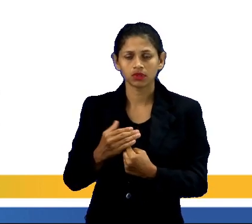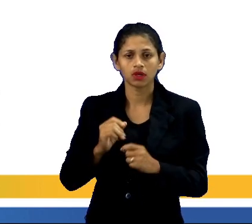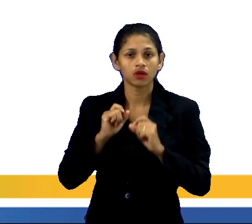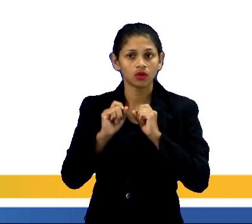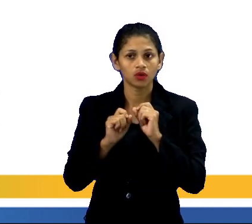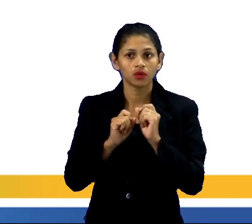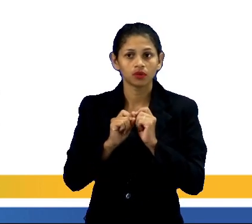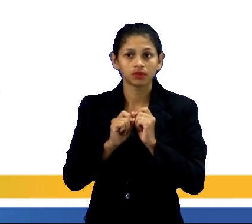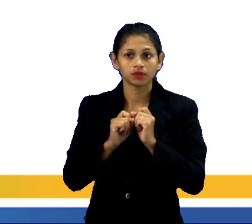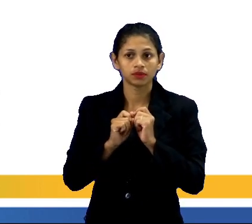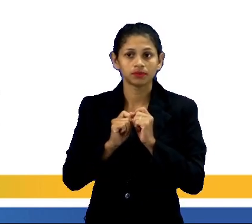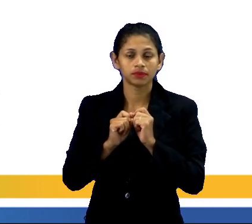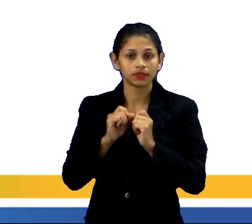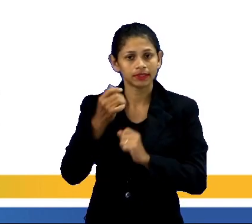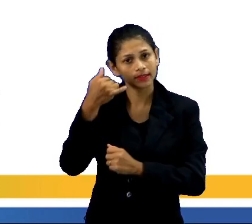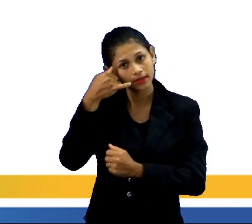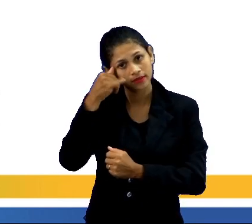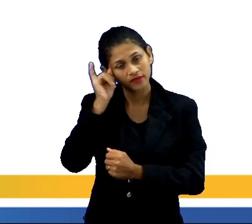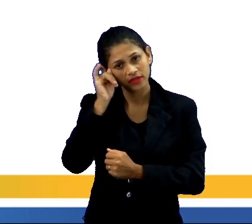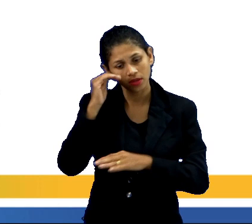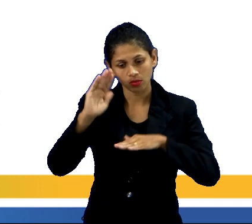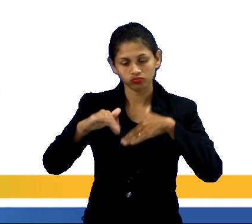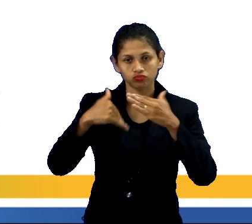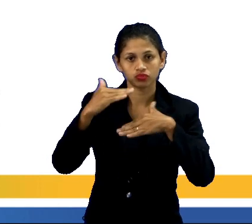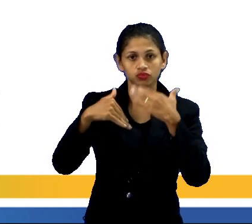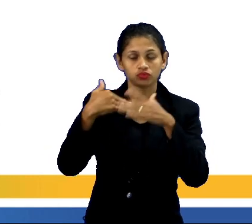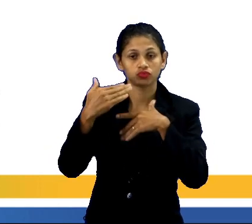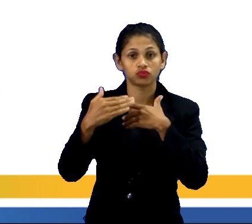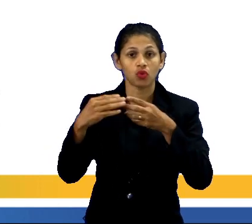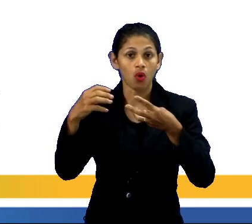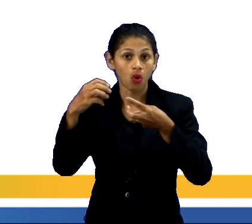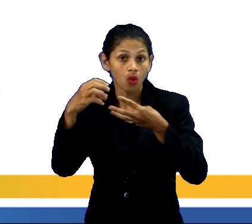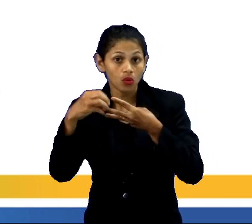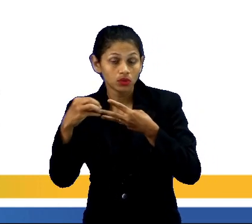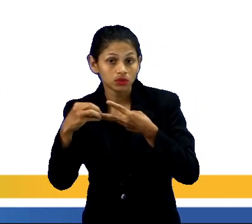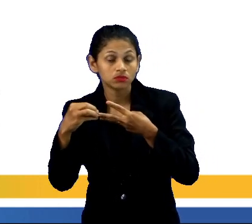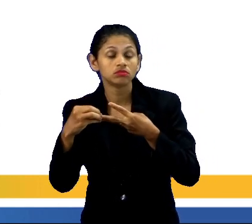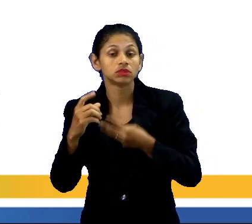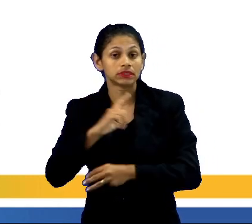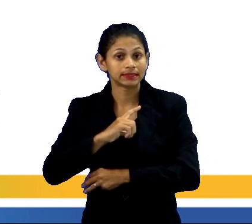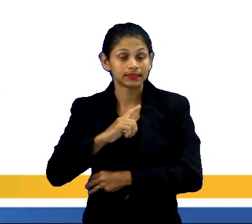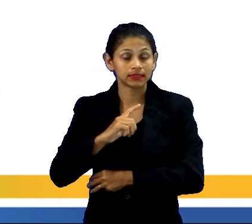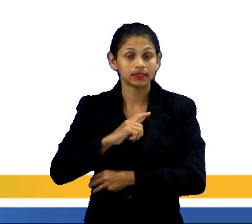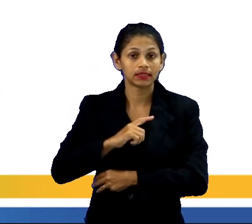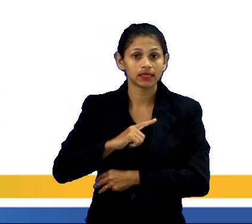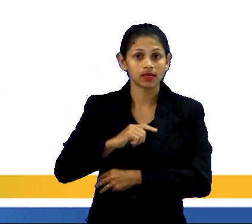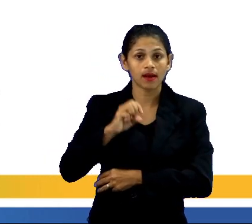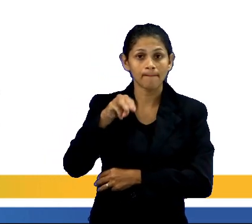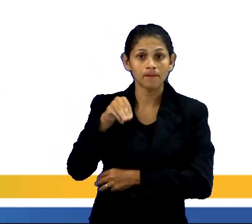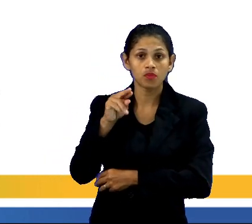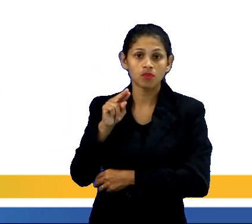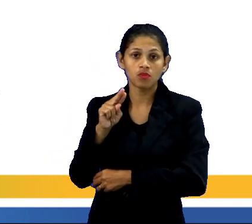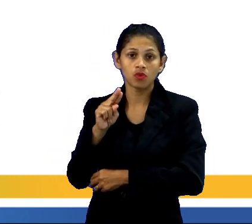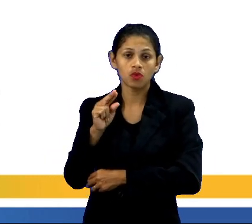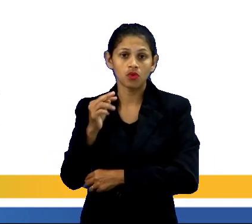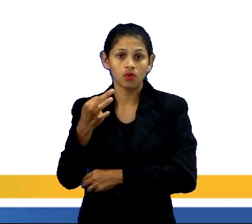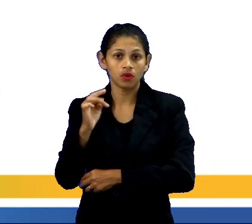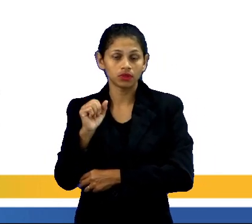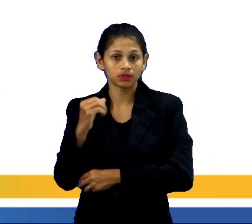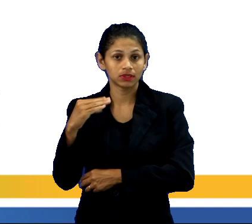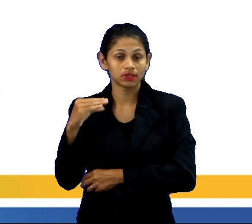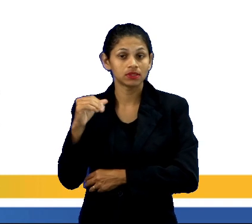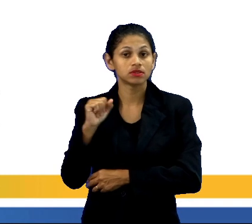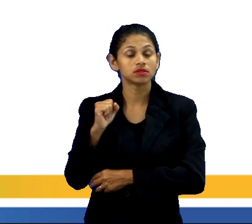quê? O desenvolvimento ali de células que têm a mutação genética. Porém, o que acontece, gente? Os